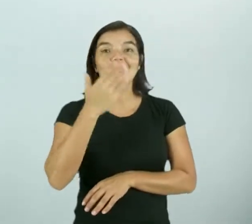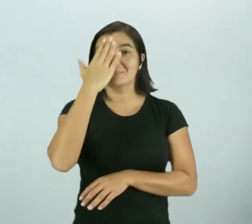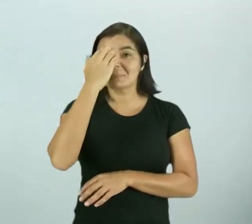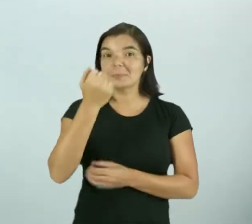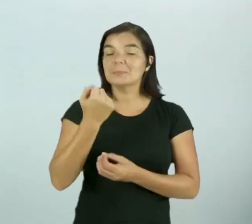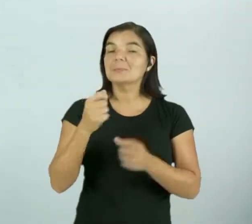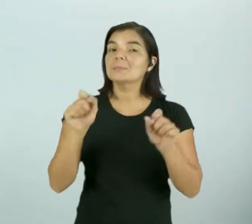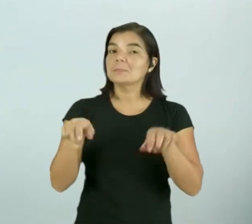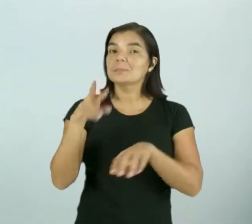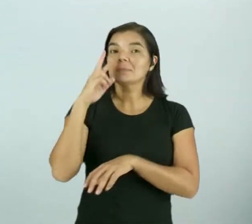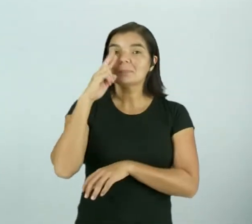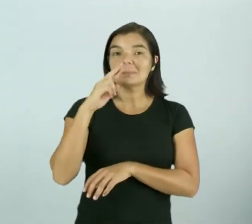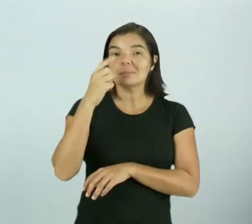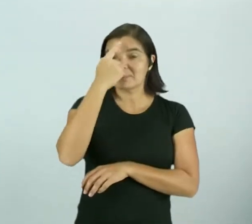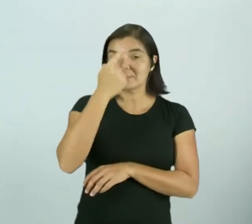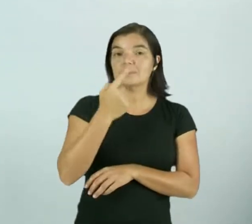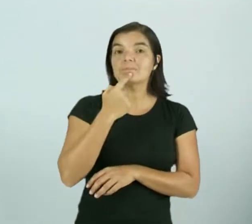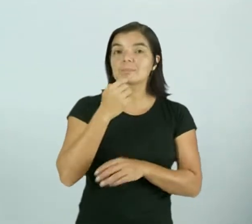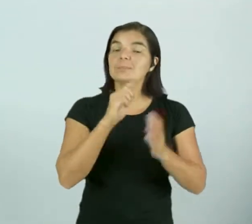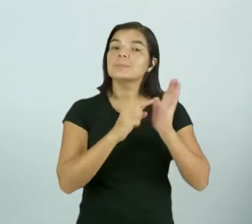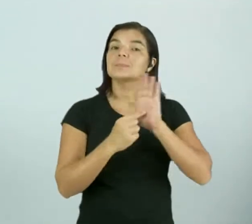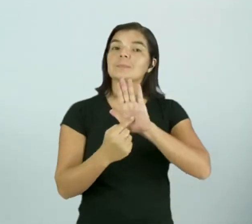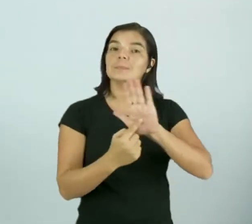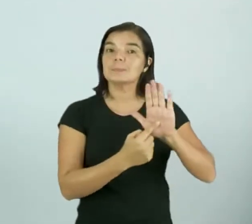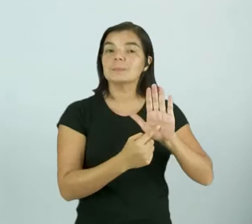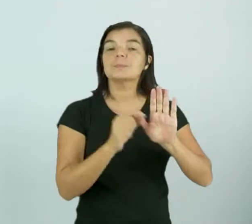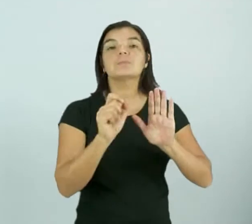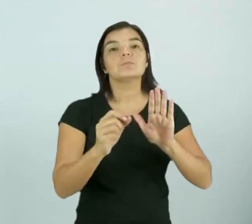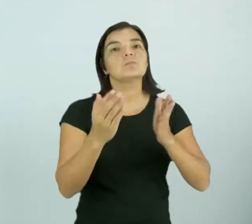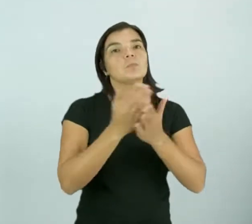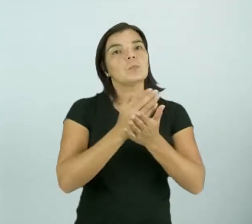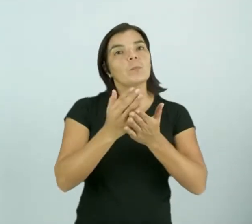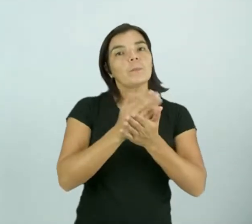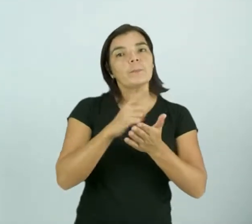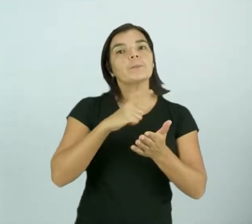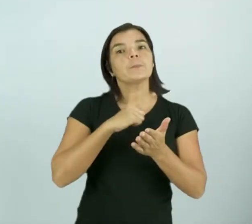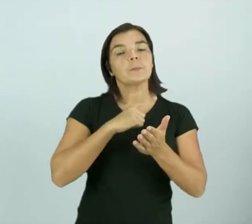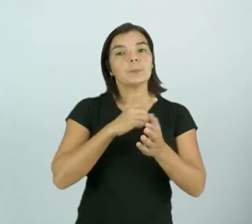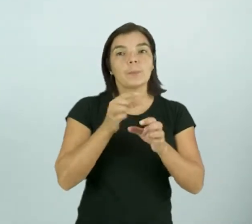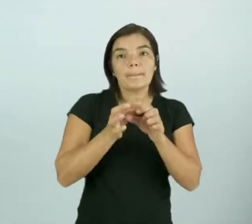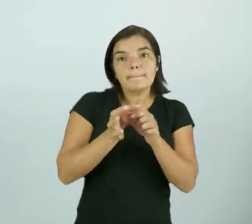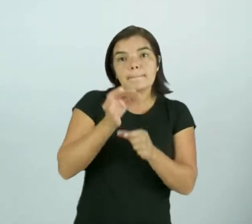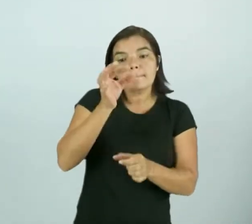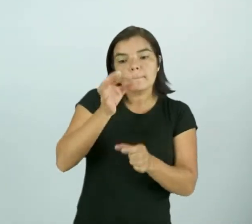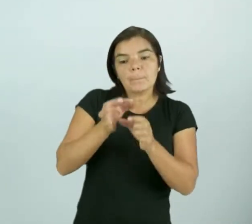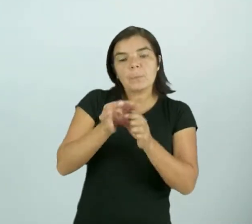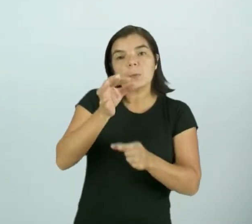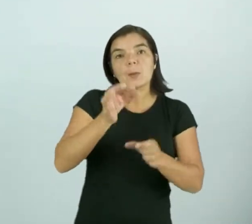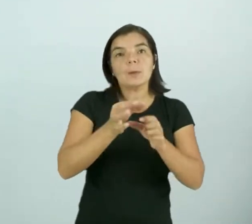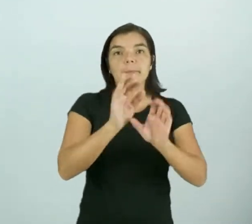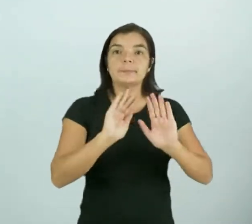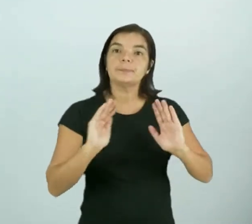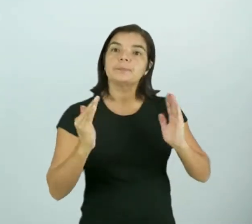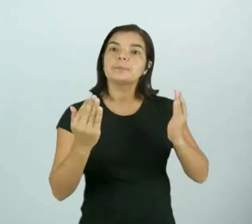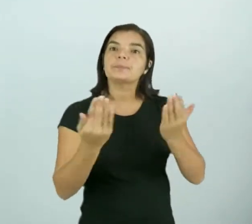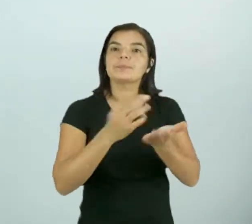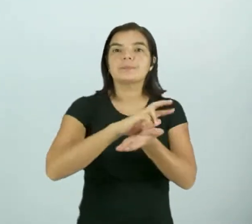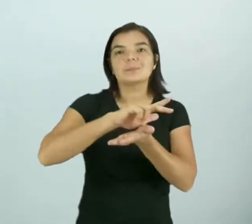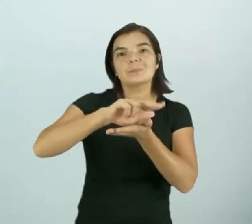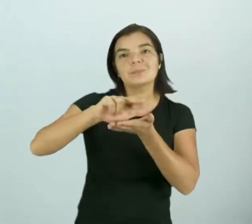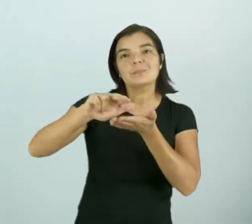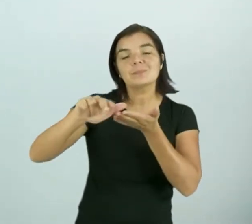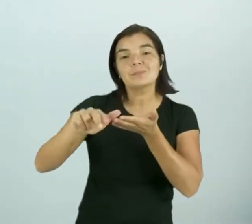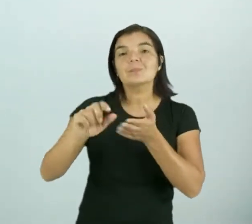e que vocês podem observar na figura aí em cima, é que muitas espécies de esponjas tubulares vão abrigar em seu interior diversos